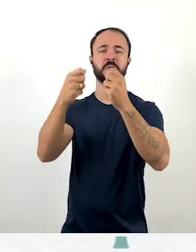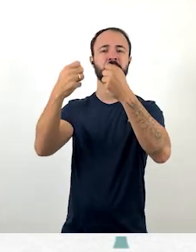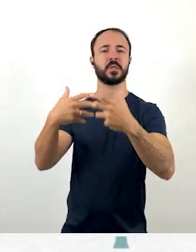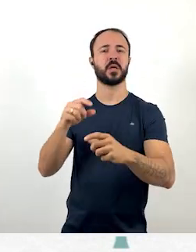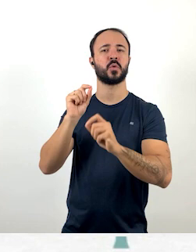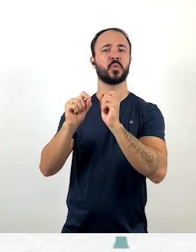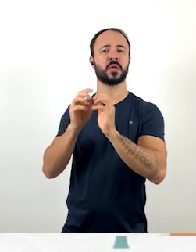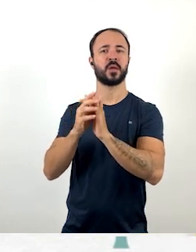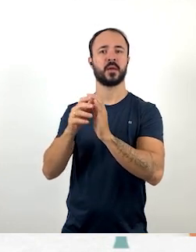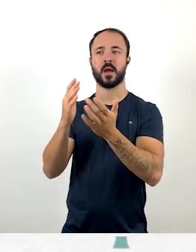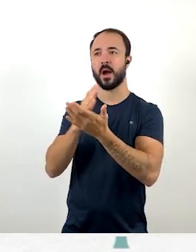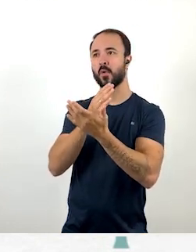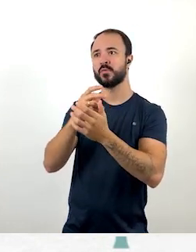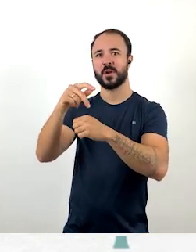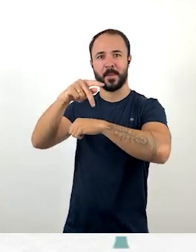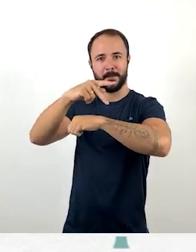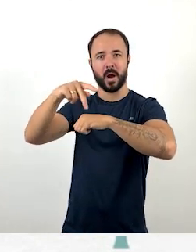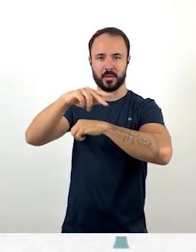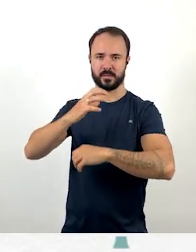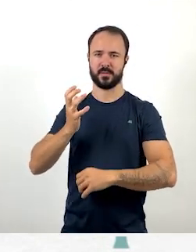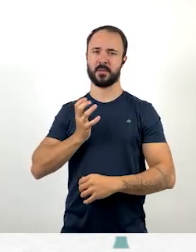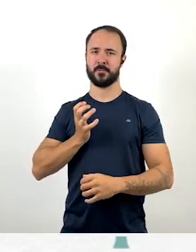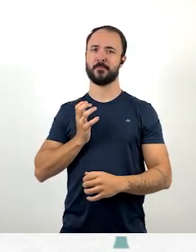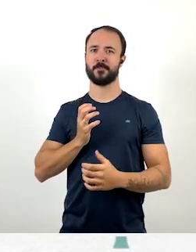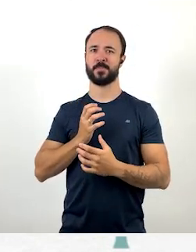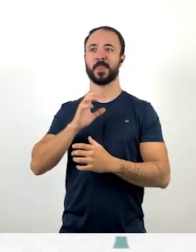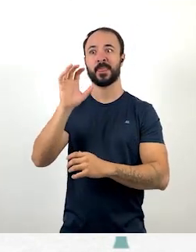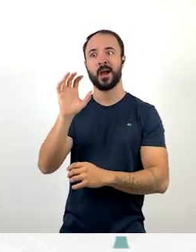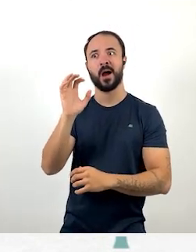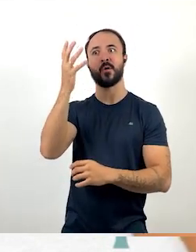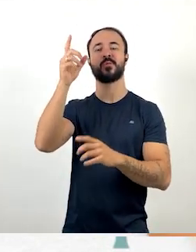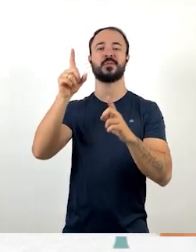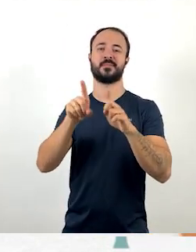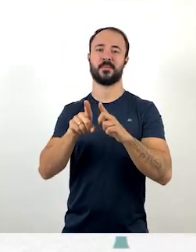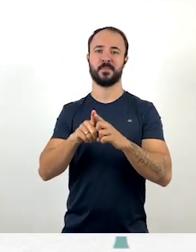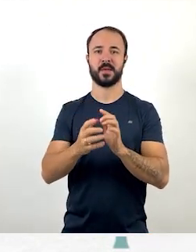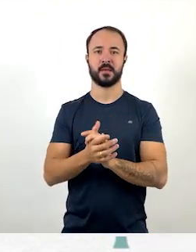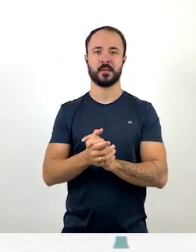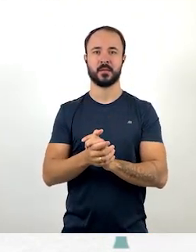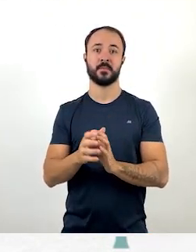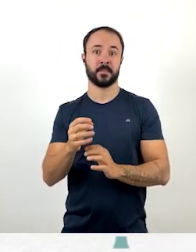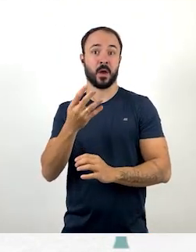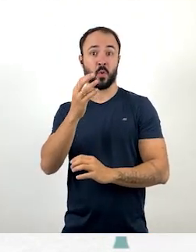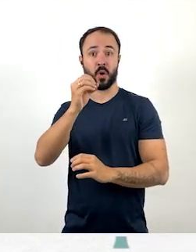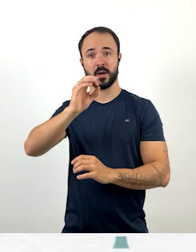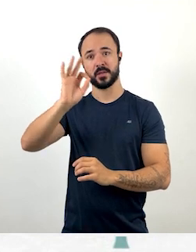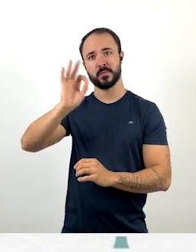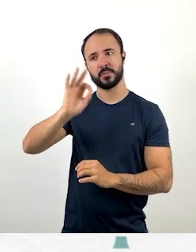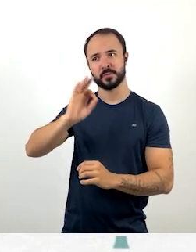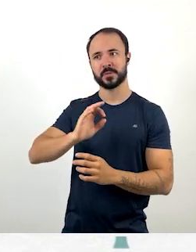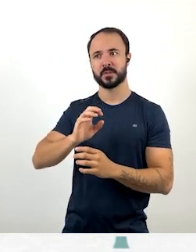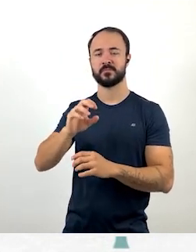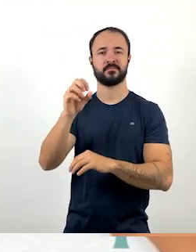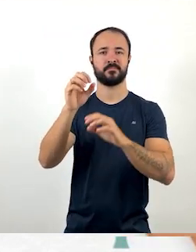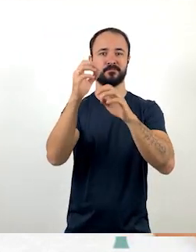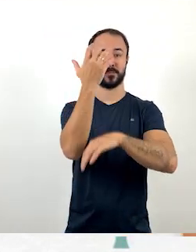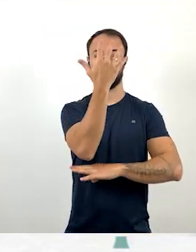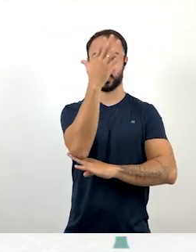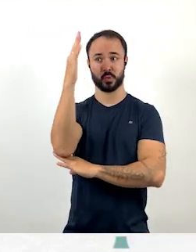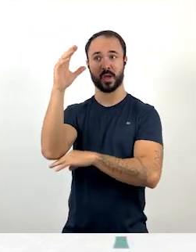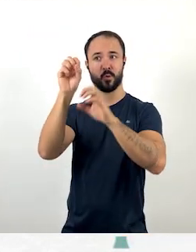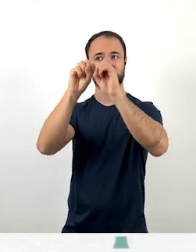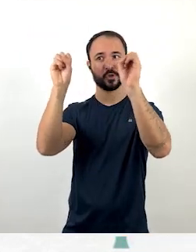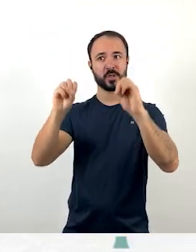problema também acontece. Estima-se que 40% dos ecossistemas estão sendo prejudicados pela chuva